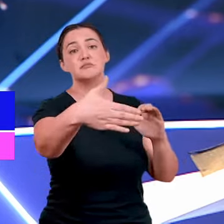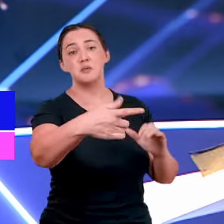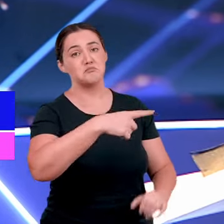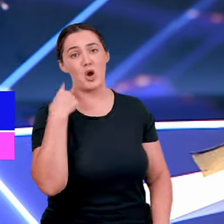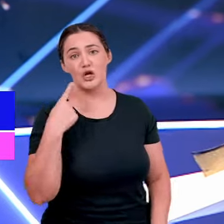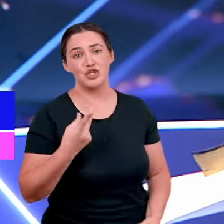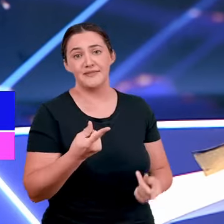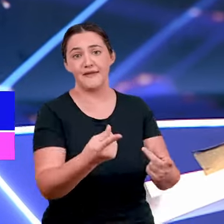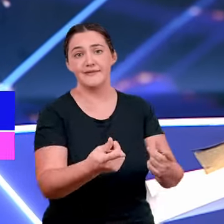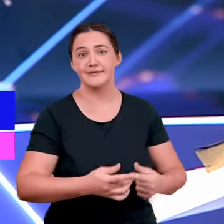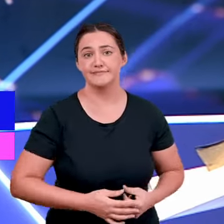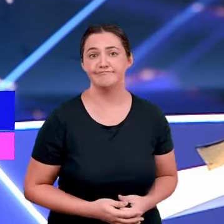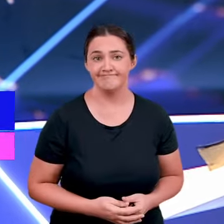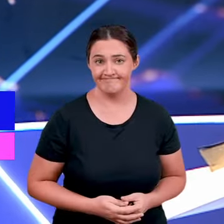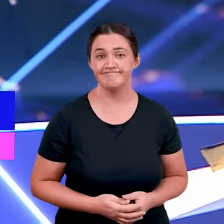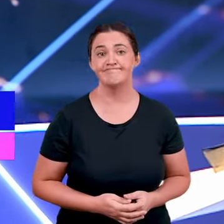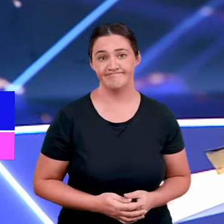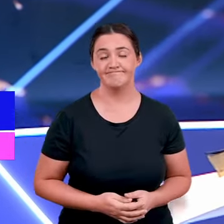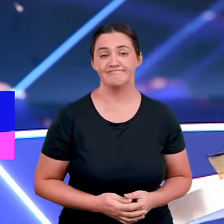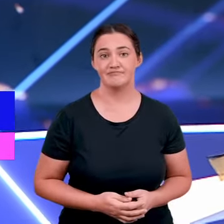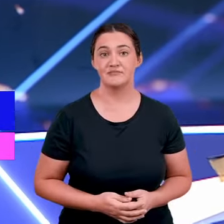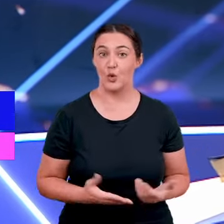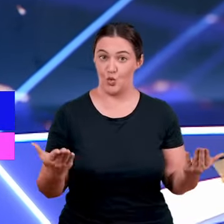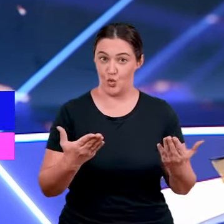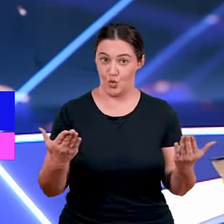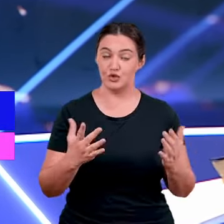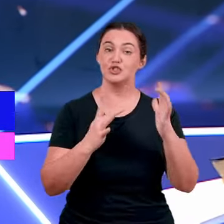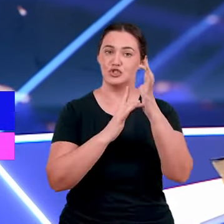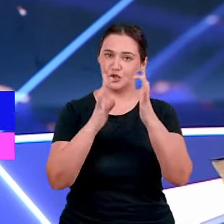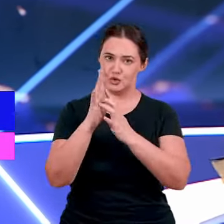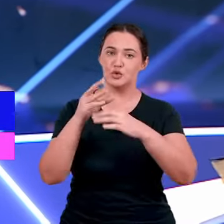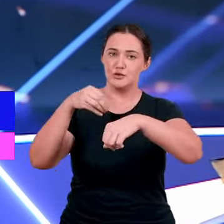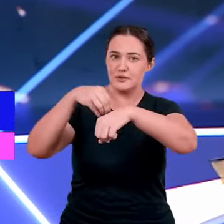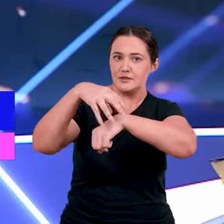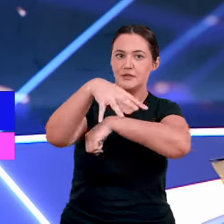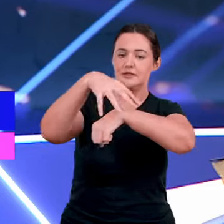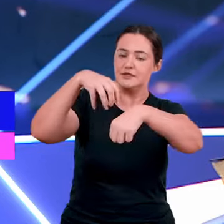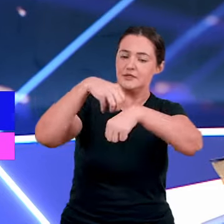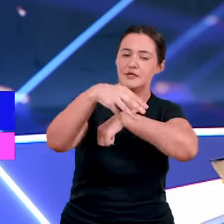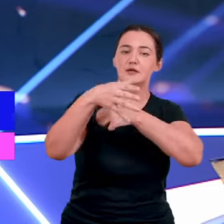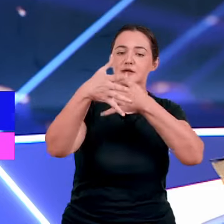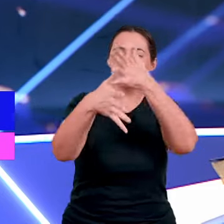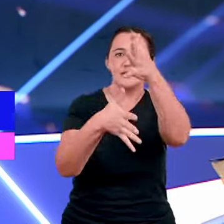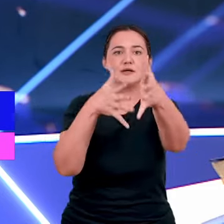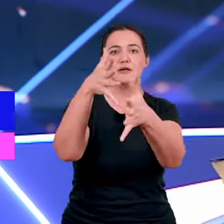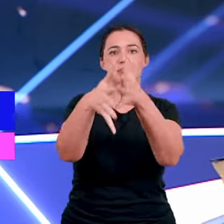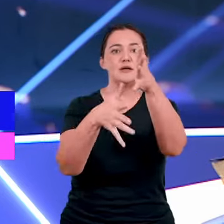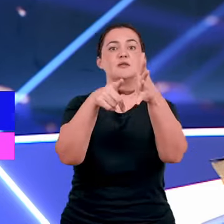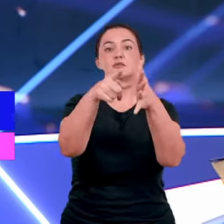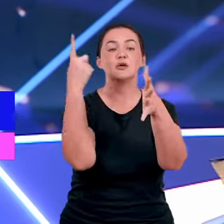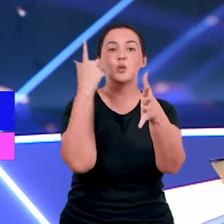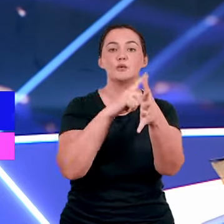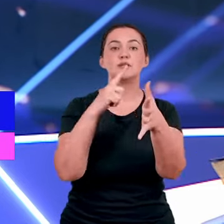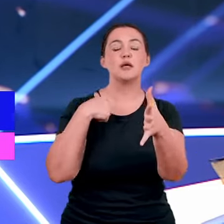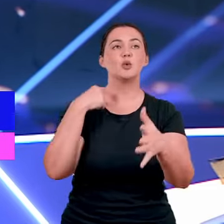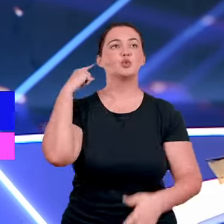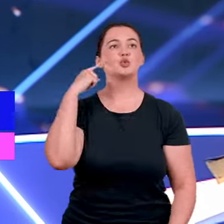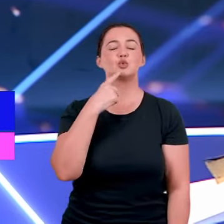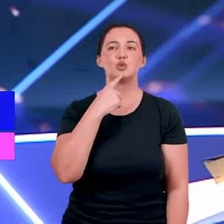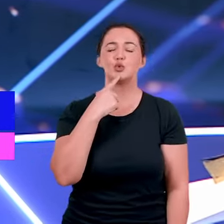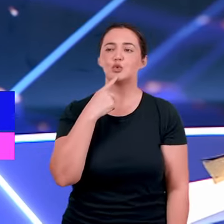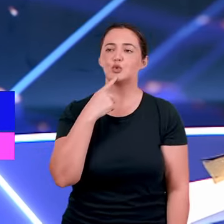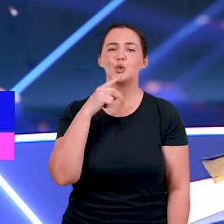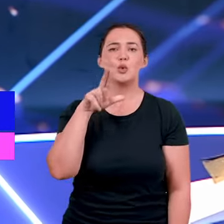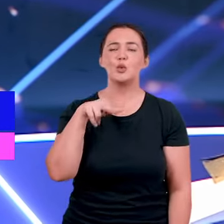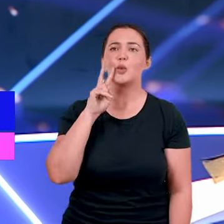mostrando, Ele está abrindo os seus olhos, está colocando a Novo Tempo diante dos seus olhos, da sua vida, do seu trabalho, onde